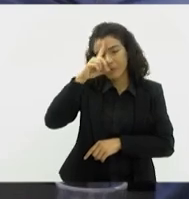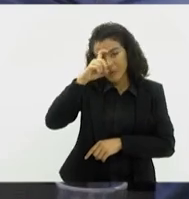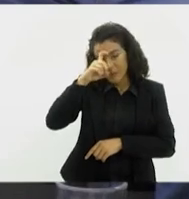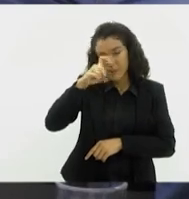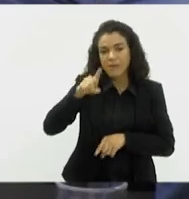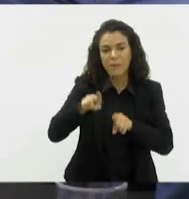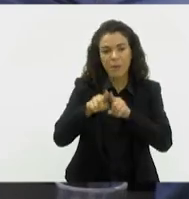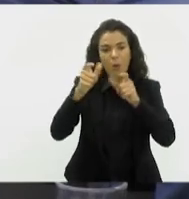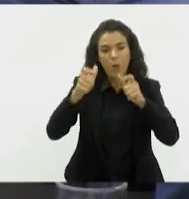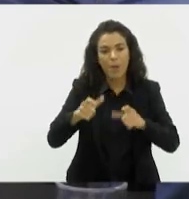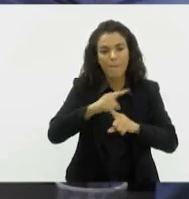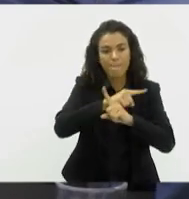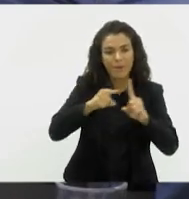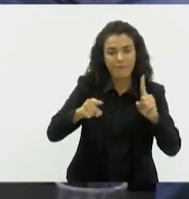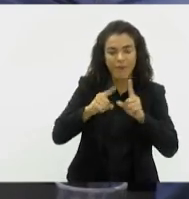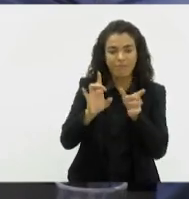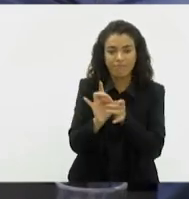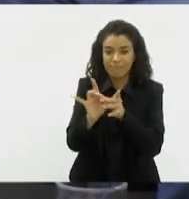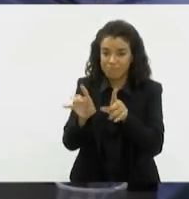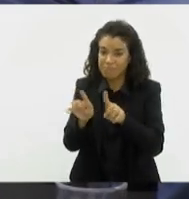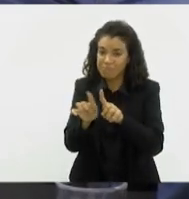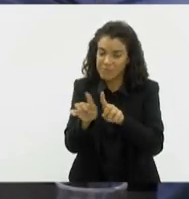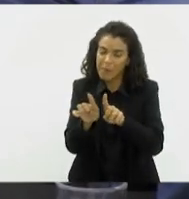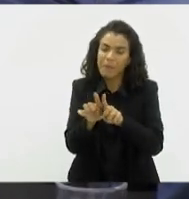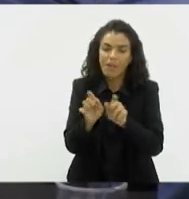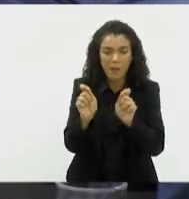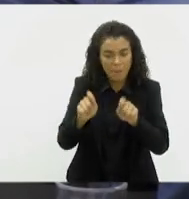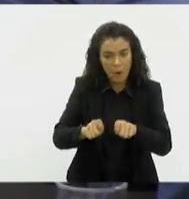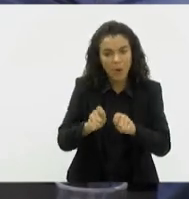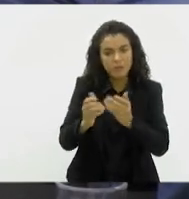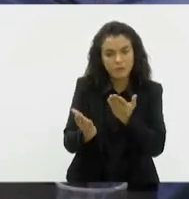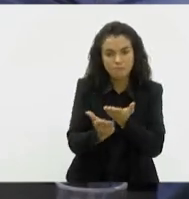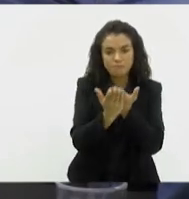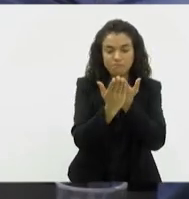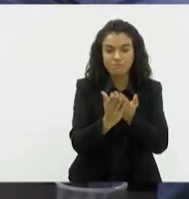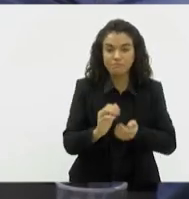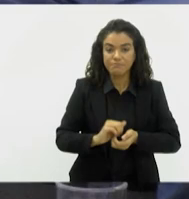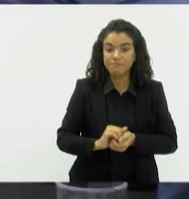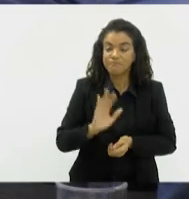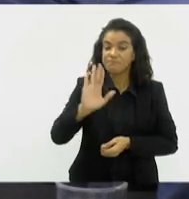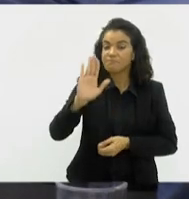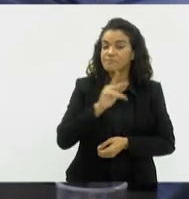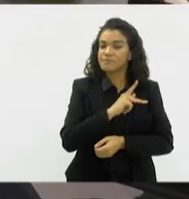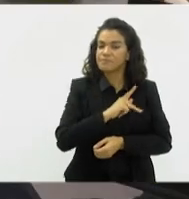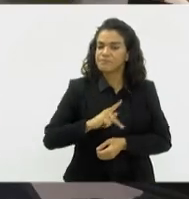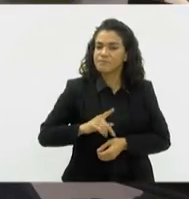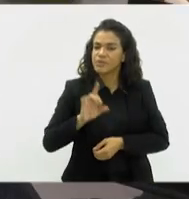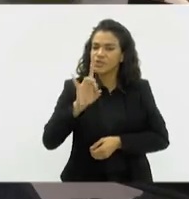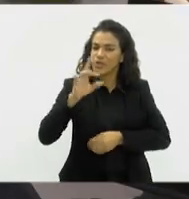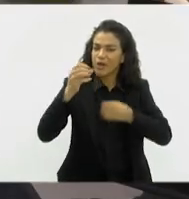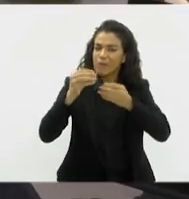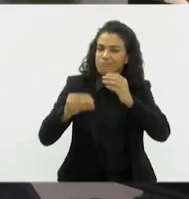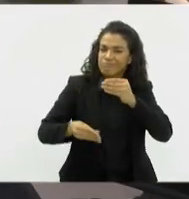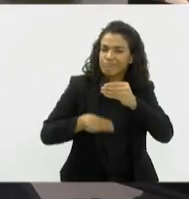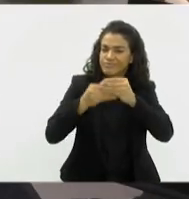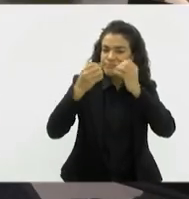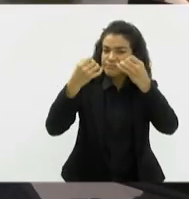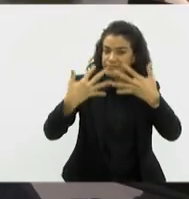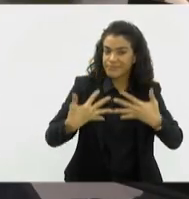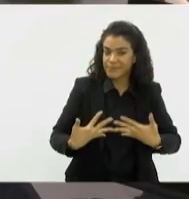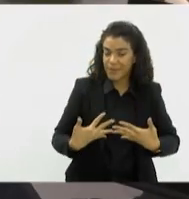de liberdade conceitualmente, eu também posso disponibilizar algum documento para isso. Senhora Fernanda. Presidente, só esclarecendo que o currículo, obviamente, né, é um